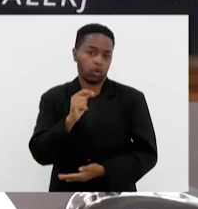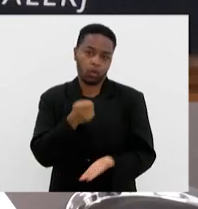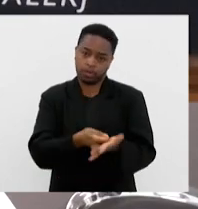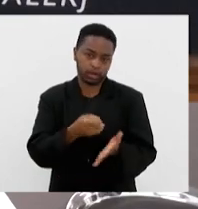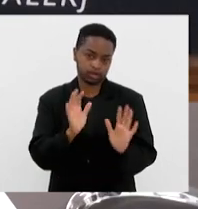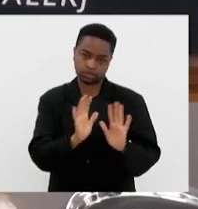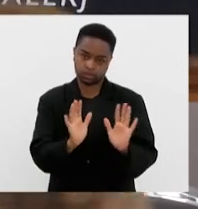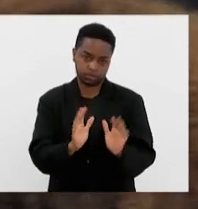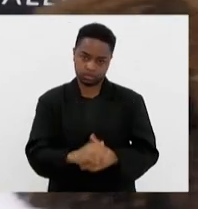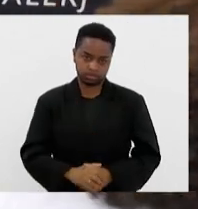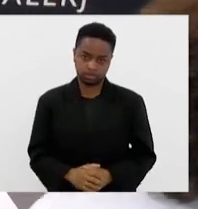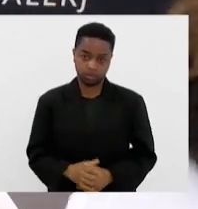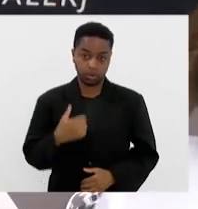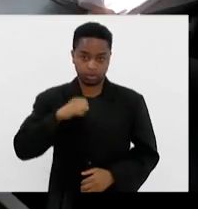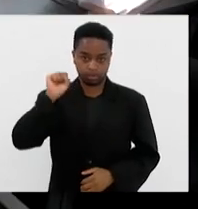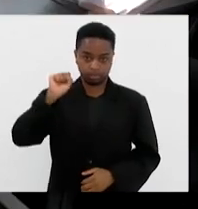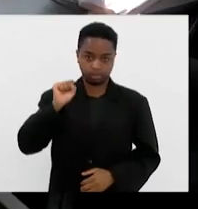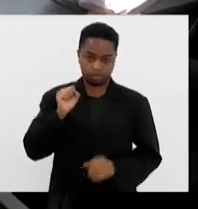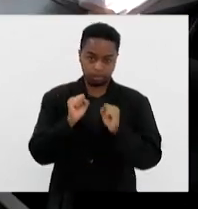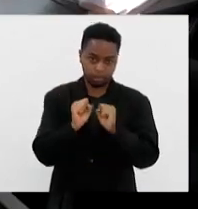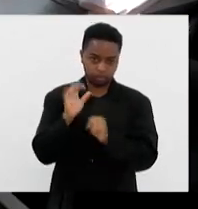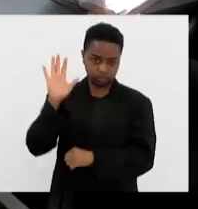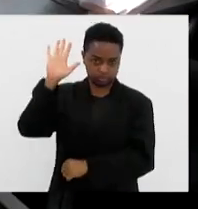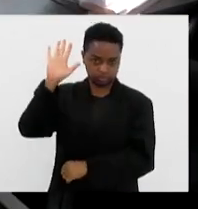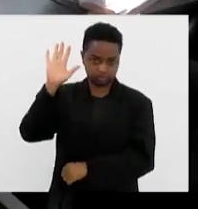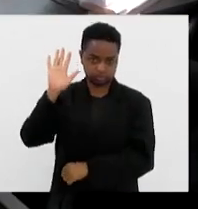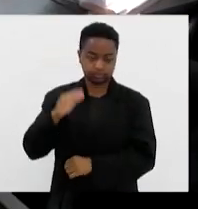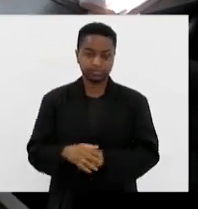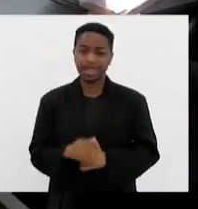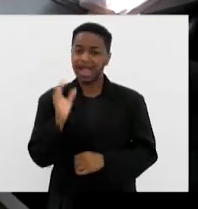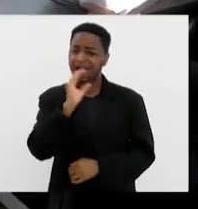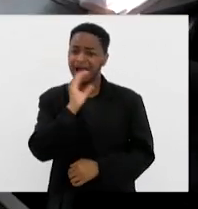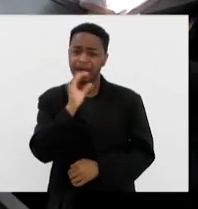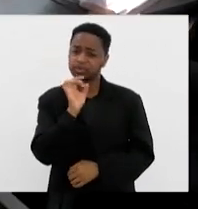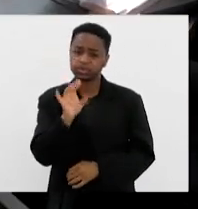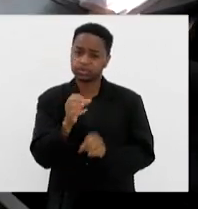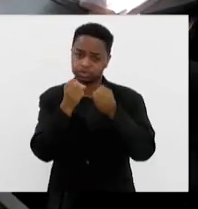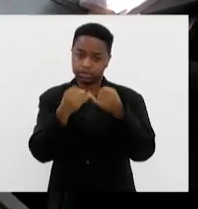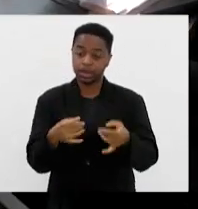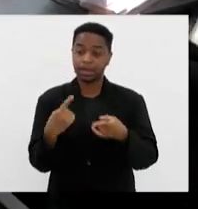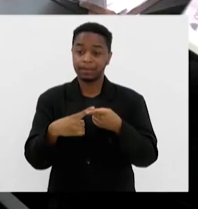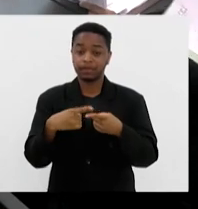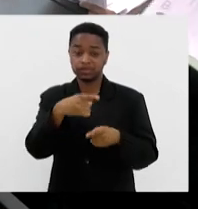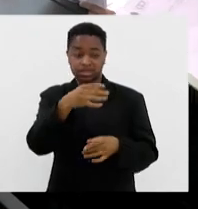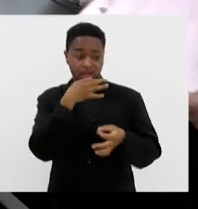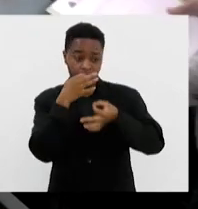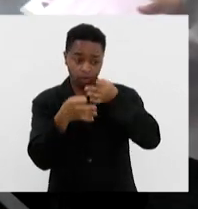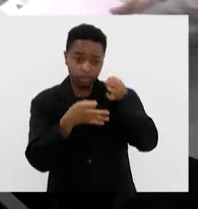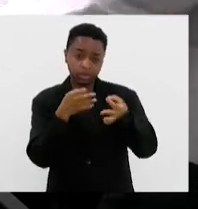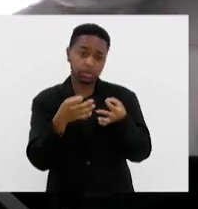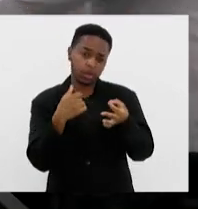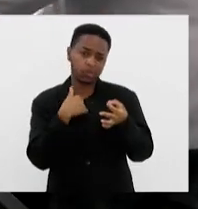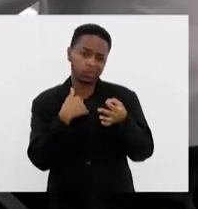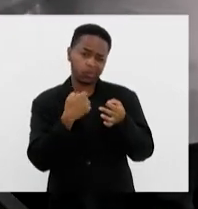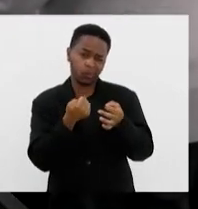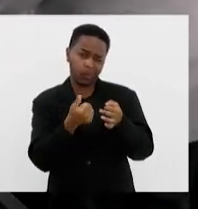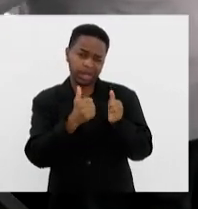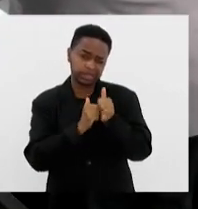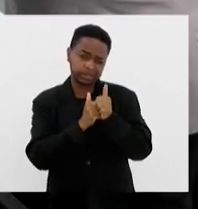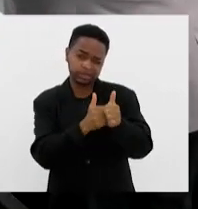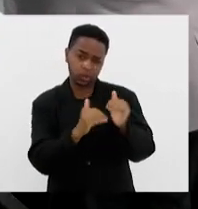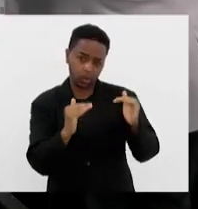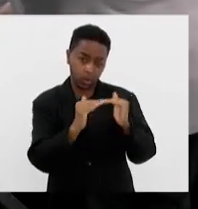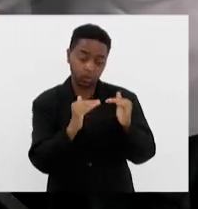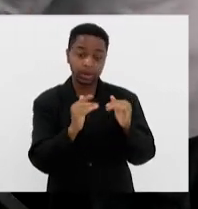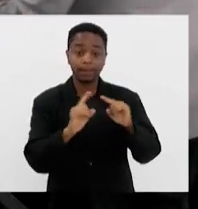Excelência, me permite? Deputada Verônica e deputado Luiz Paulo. Não, muito rapidamente, quando Vossa Excelência argumentou, eu estava até concordando, depois eu fui